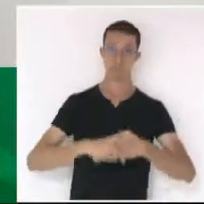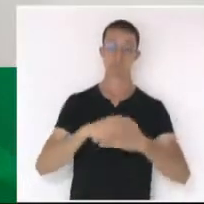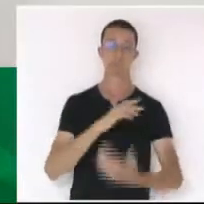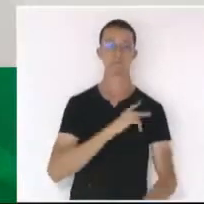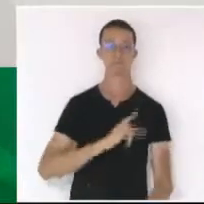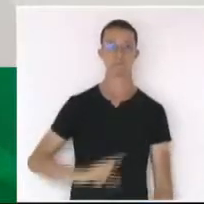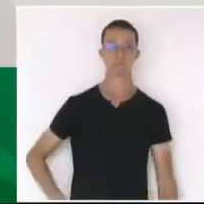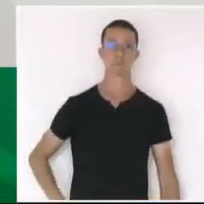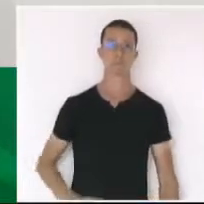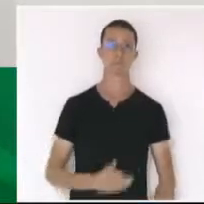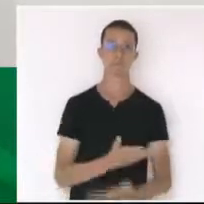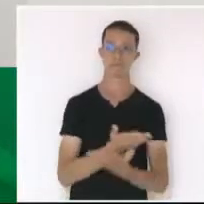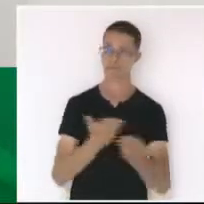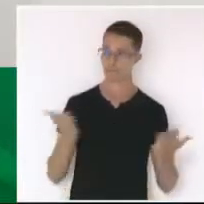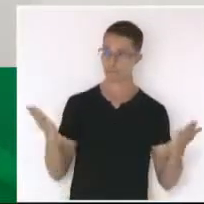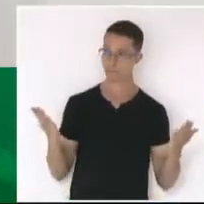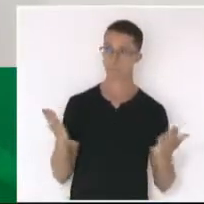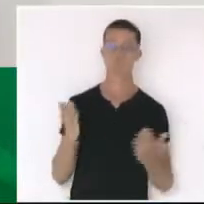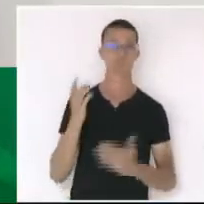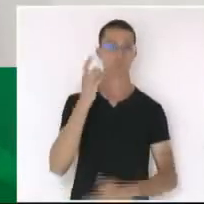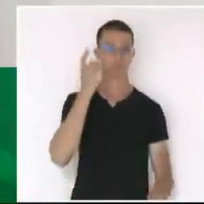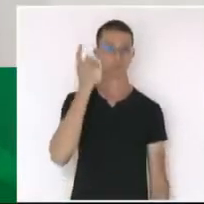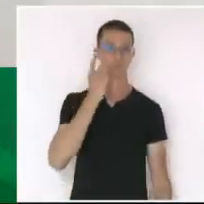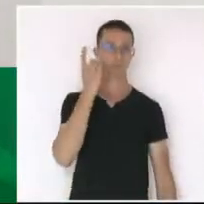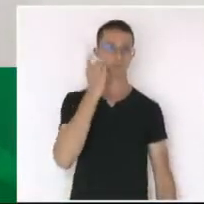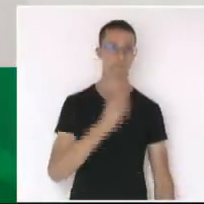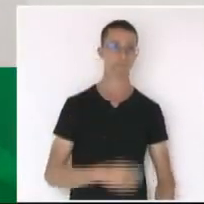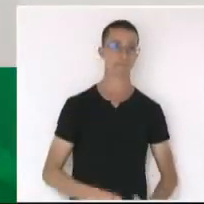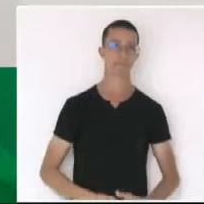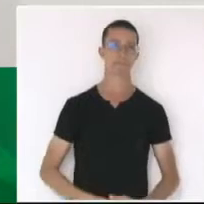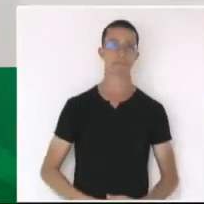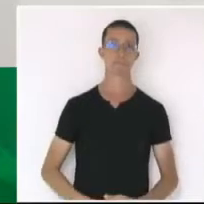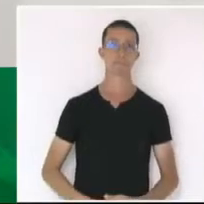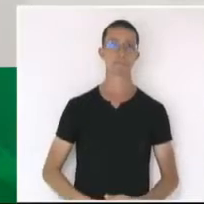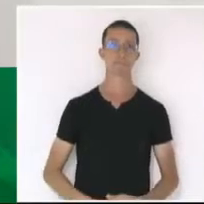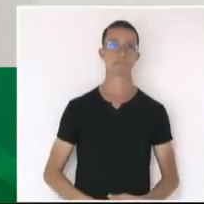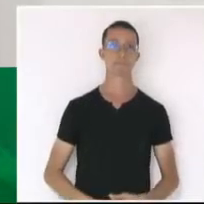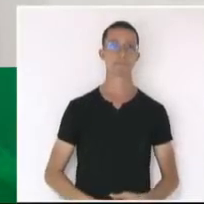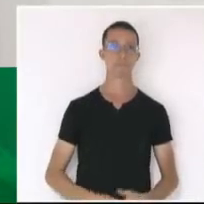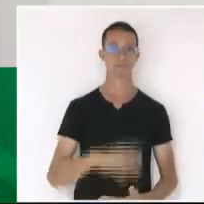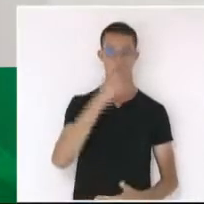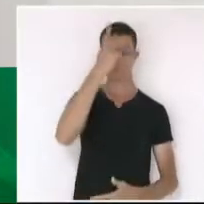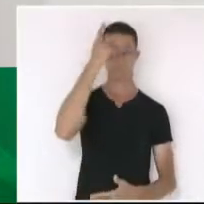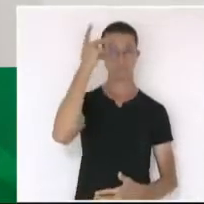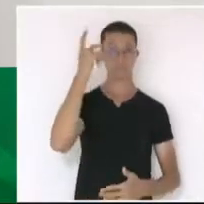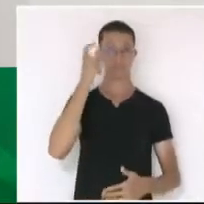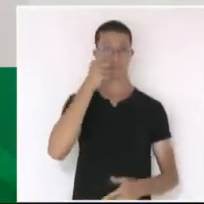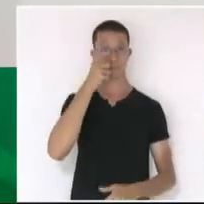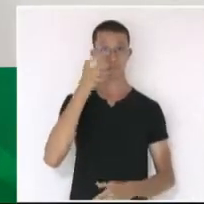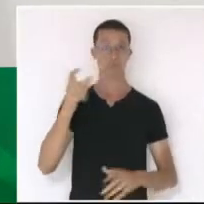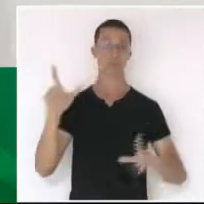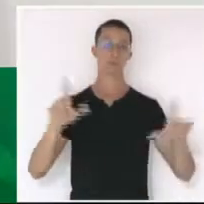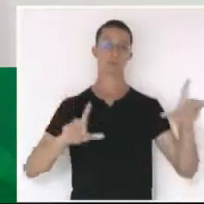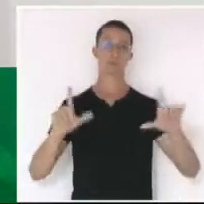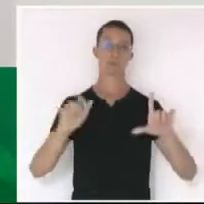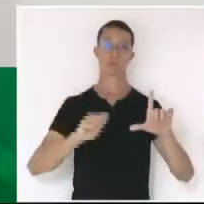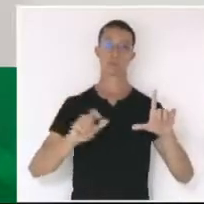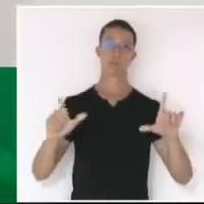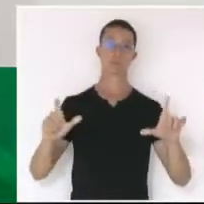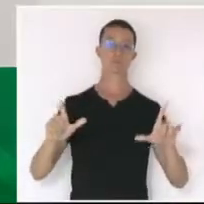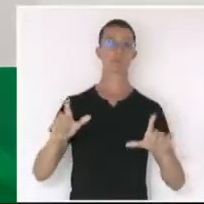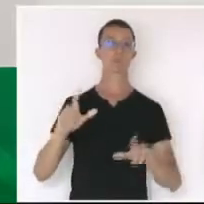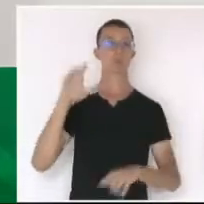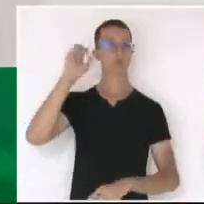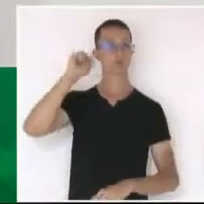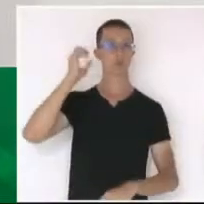colegas deputados colegas Deputados os telespectadores da nossa televisão ouvintes da